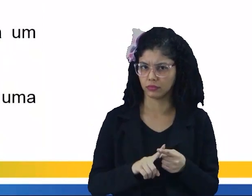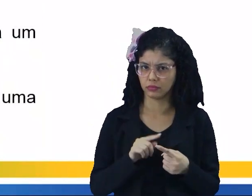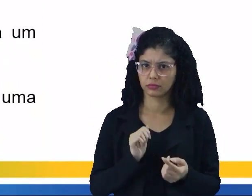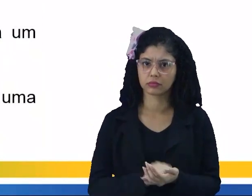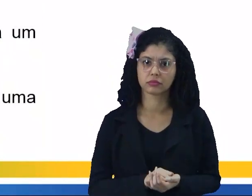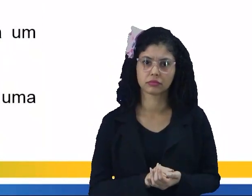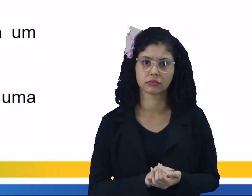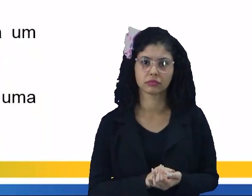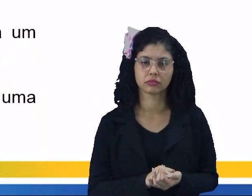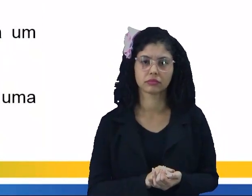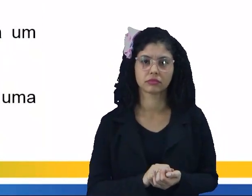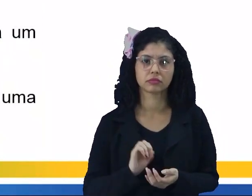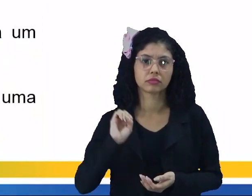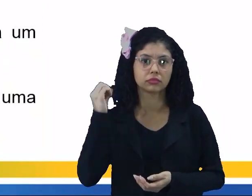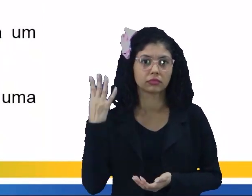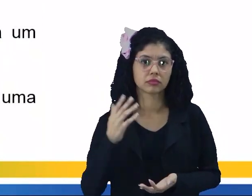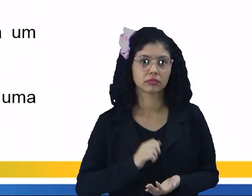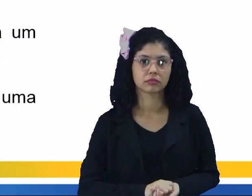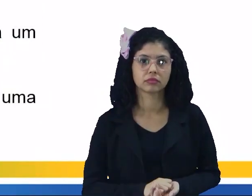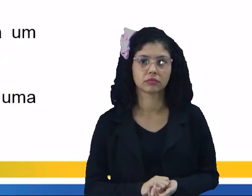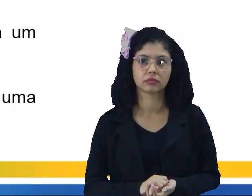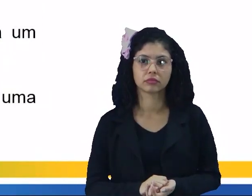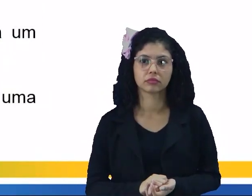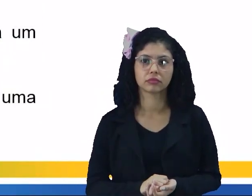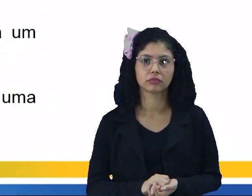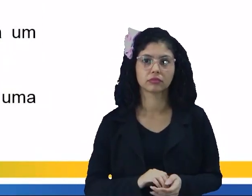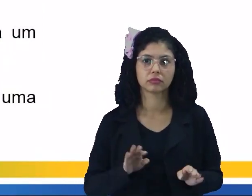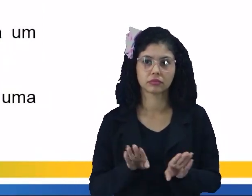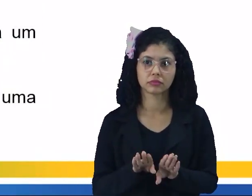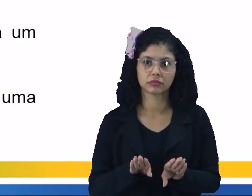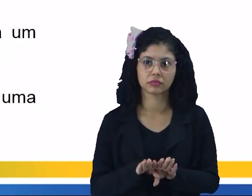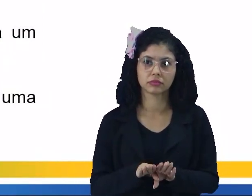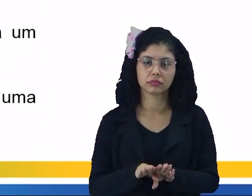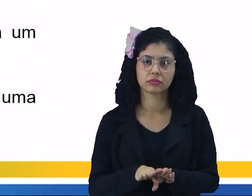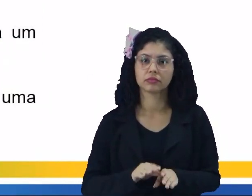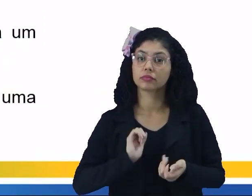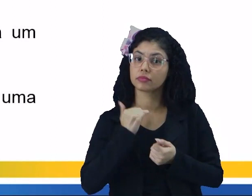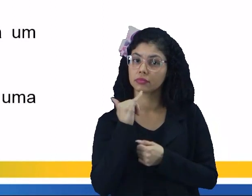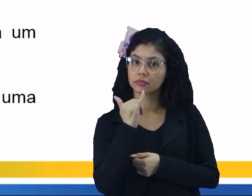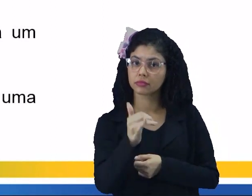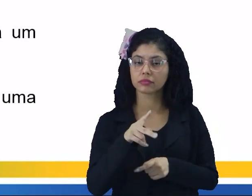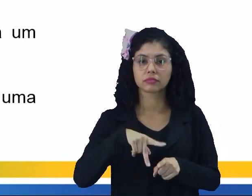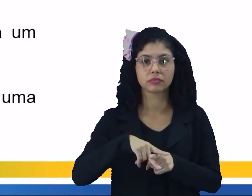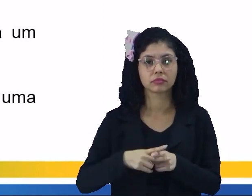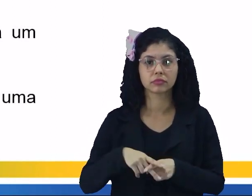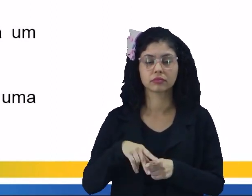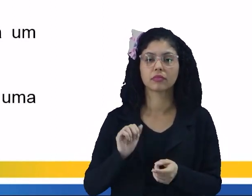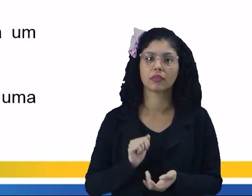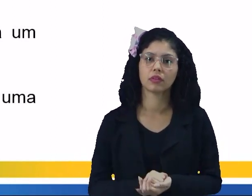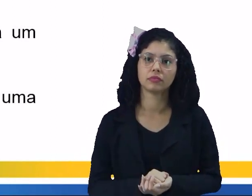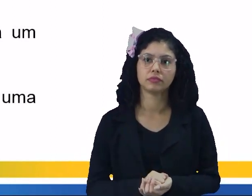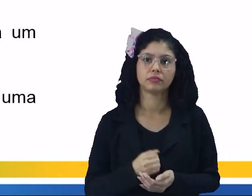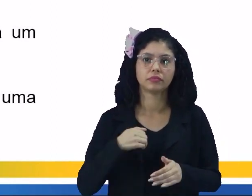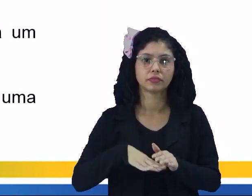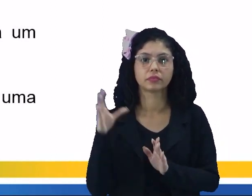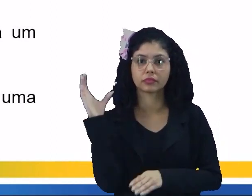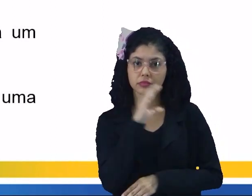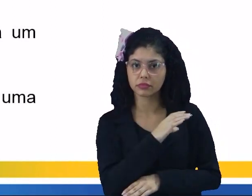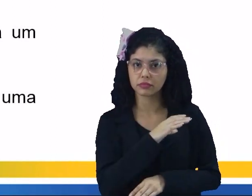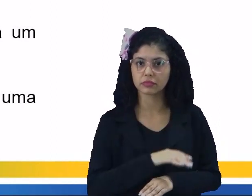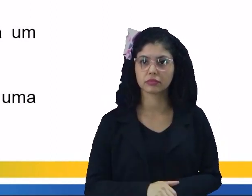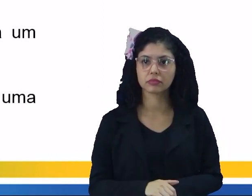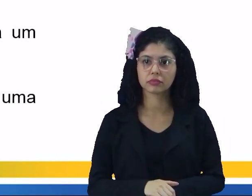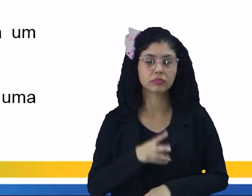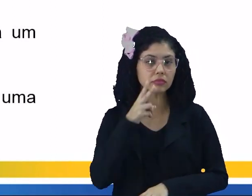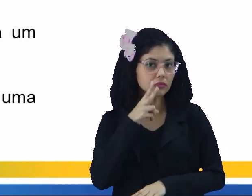isso está acontecendo. Então, vamos aqui às alternativas. A energia mecânica da régua aumenta, o que faz cair mais rápido.